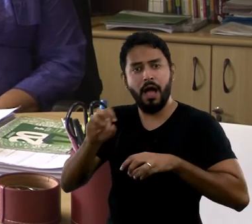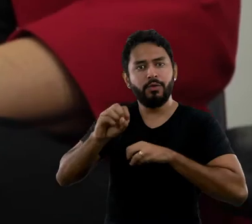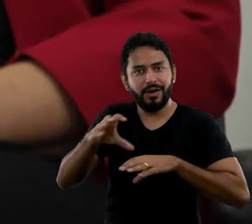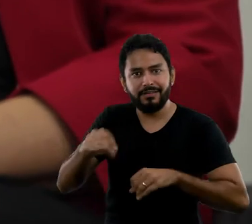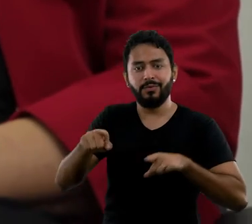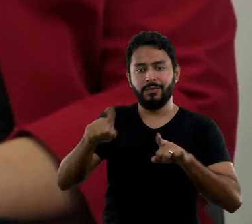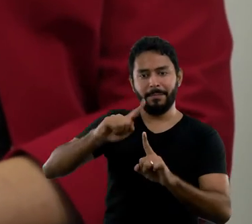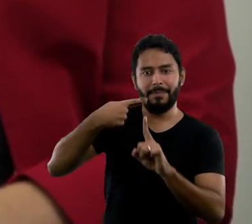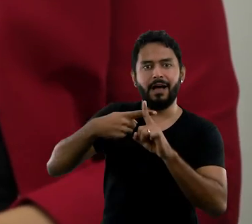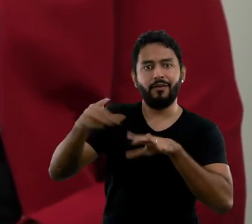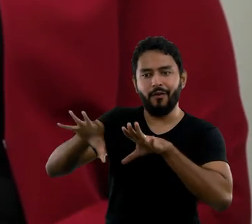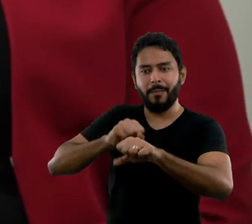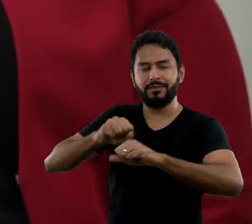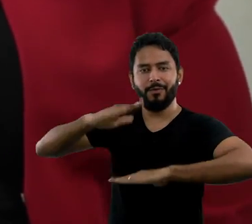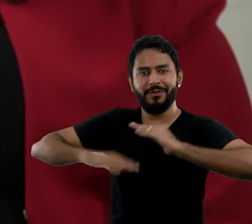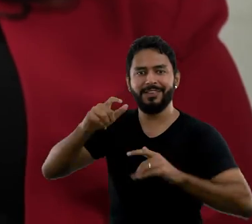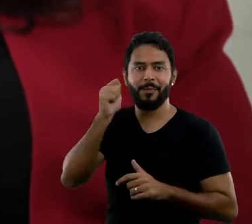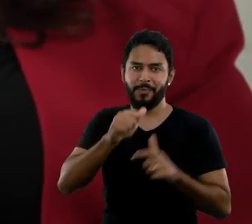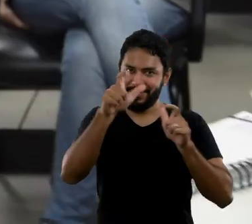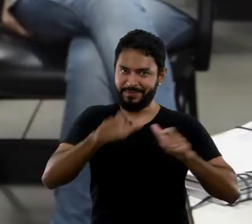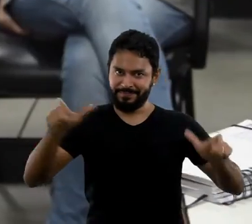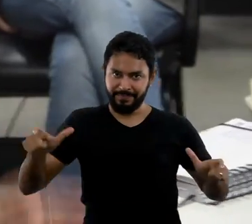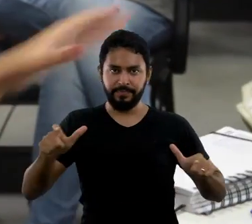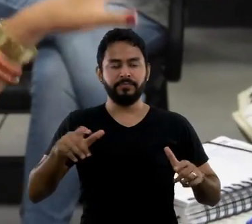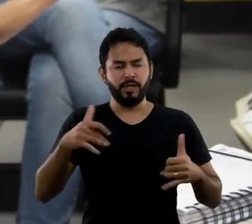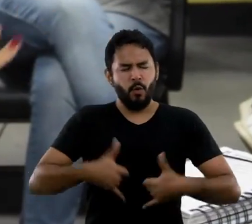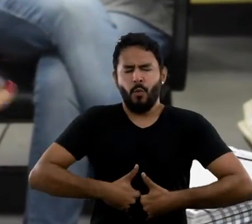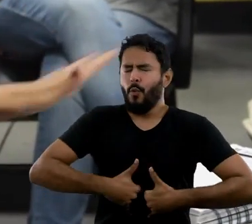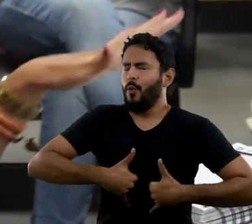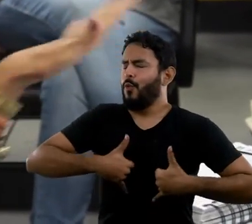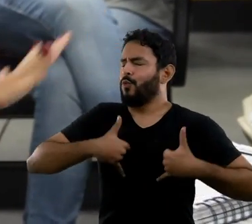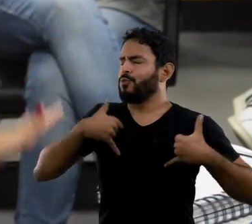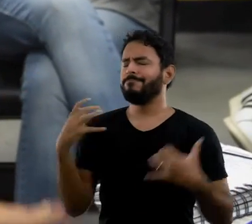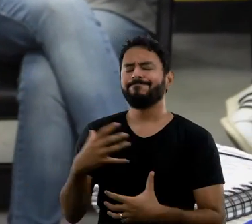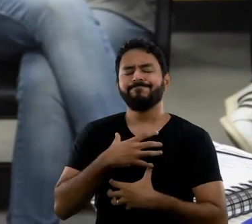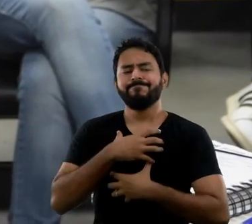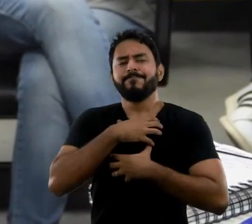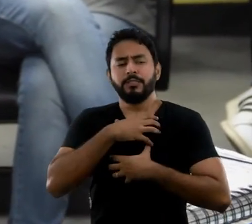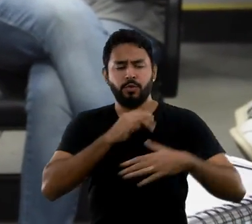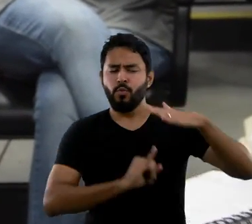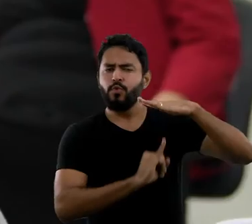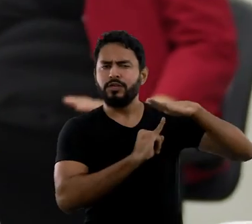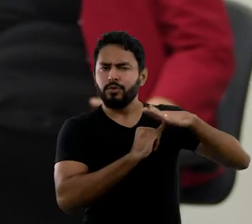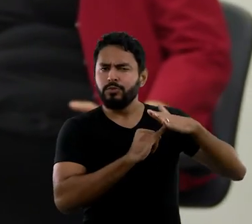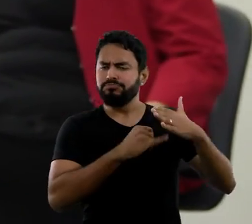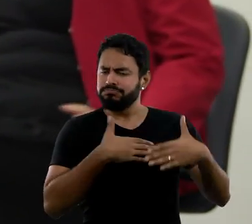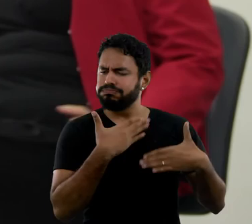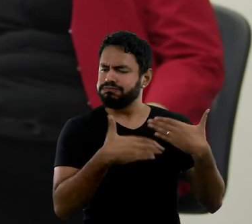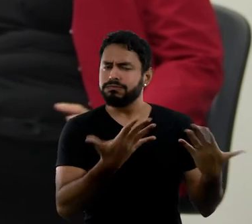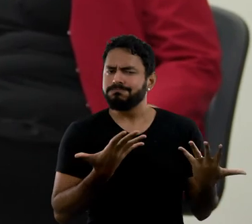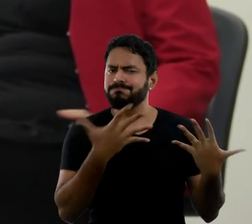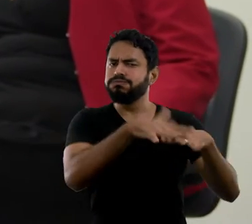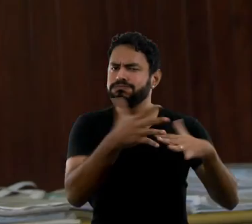mulheres. A gente tem muito orgulho do Instituto Federal de Pernambuco ser uma instituição que está caminhando na direção de incluir cada vez mais